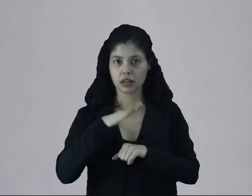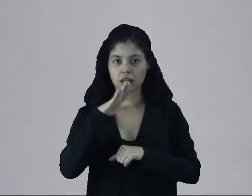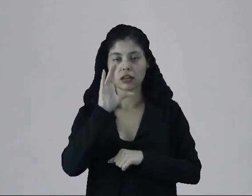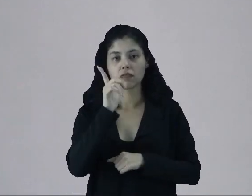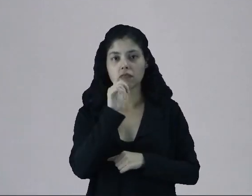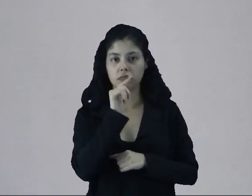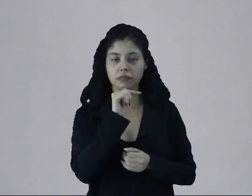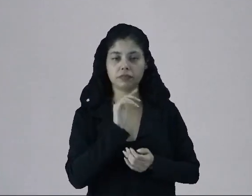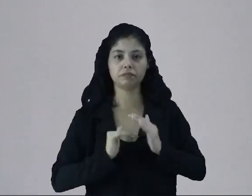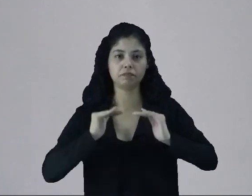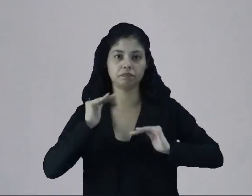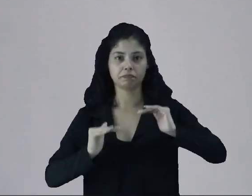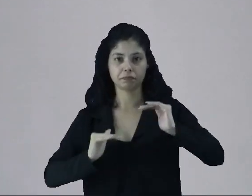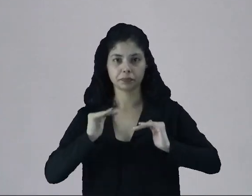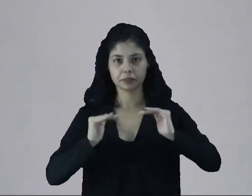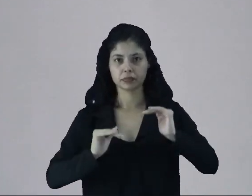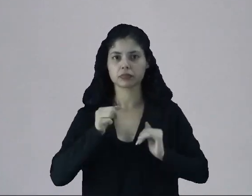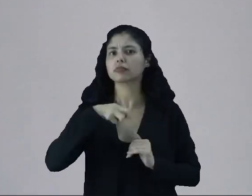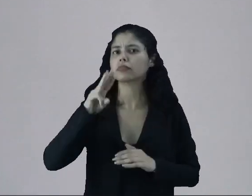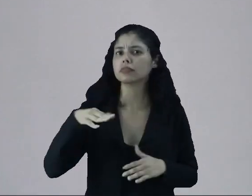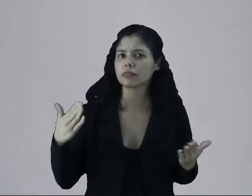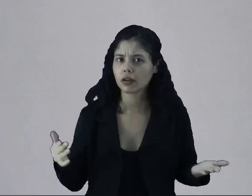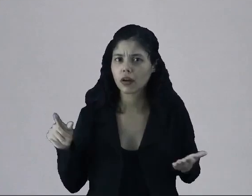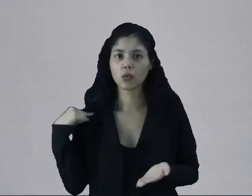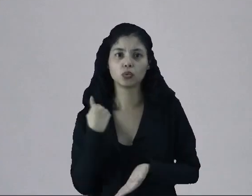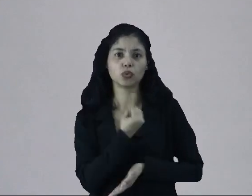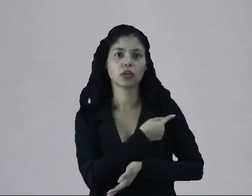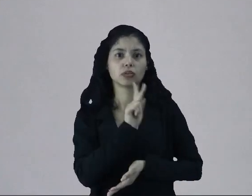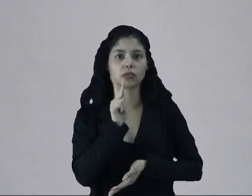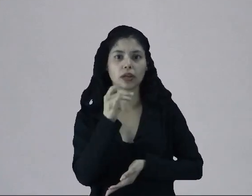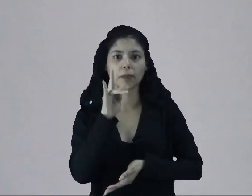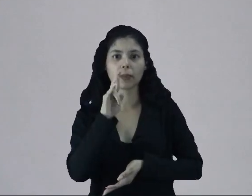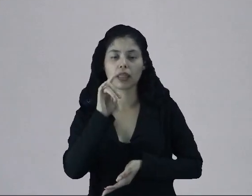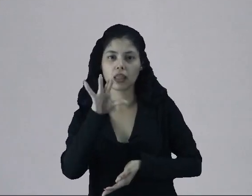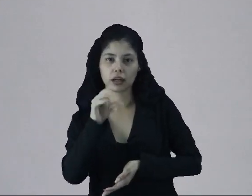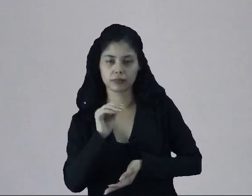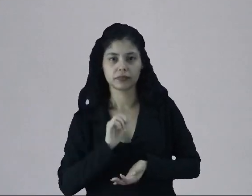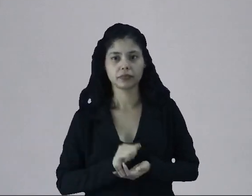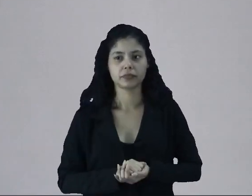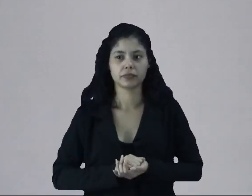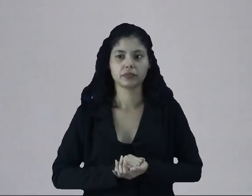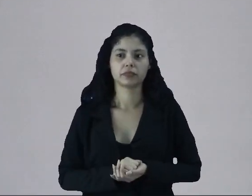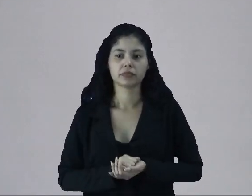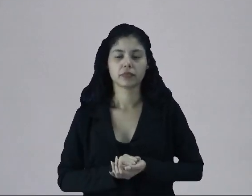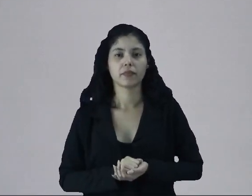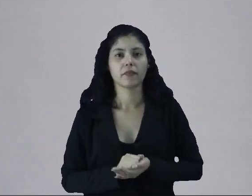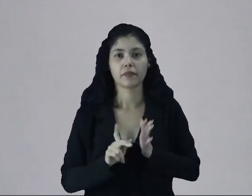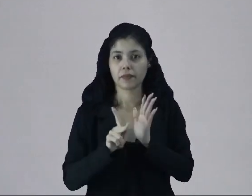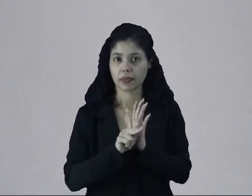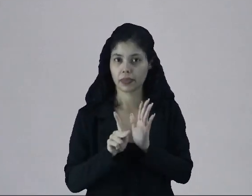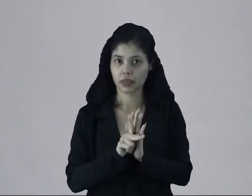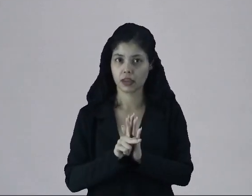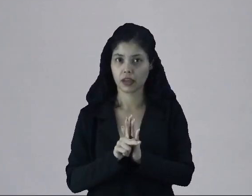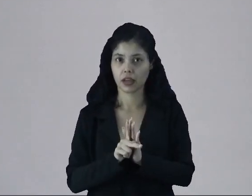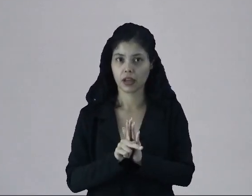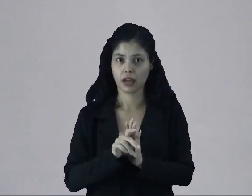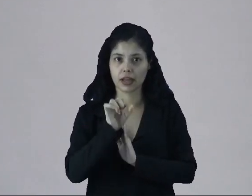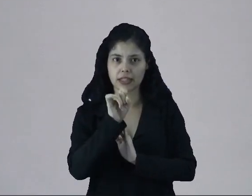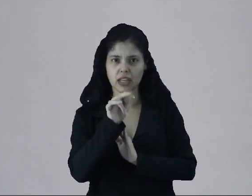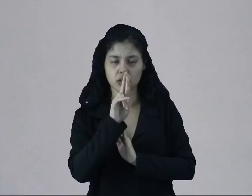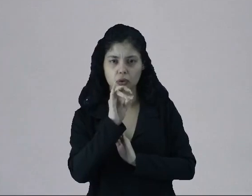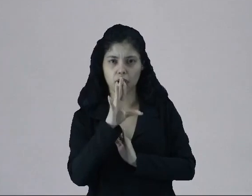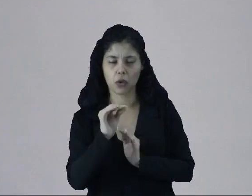Então ele vai regulando. Quem regula isso aí? O nosso hipotálamo. Olha a função aí do hipotálamo. Ele é a glândula sensorial do sistema